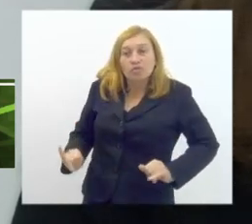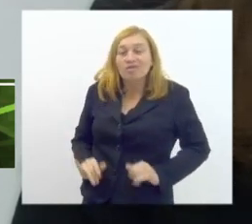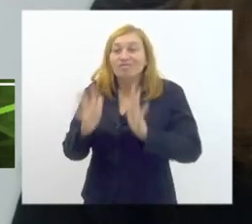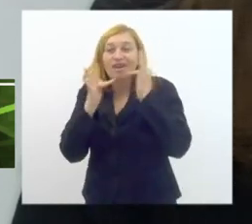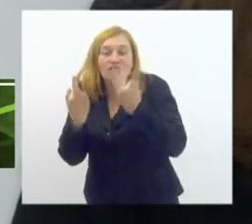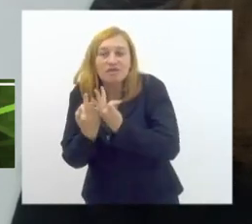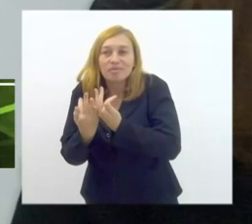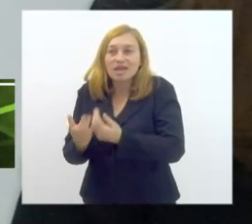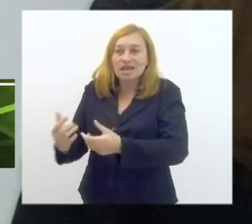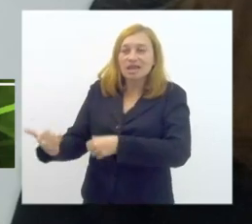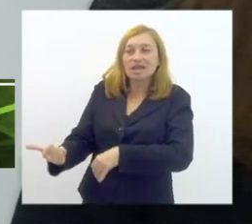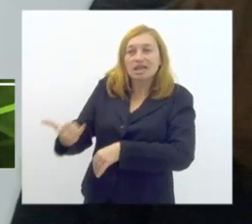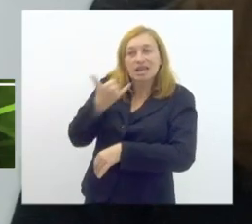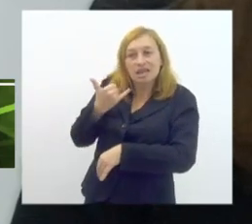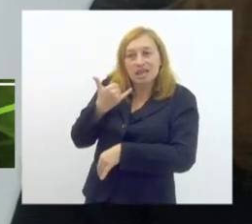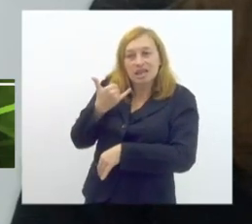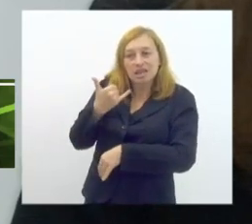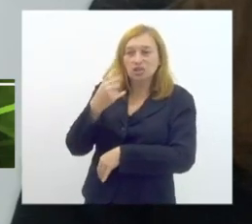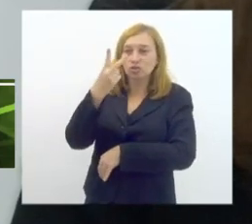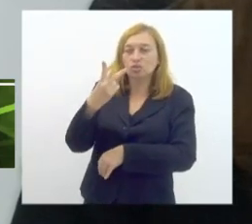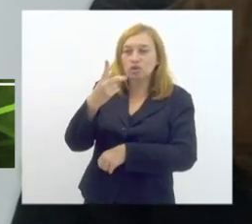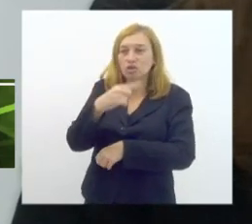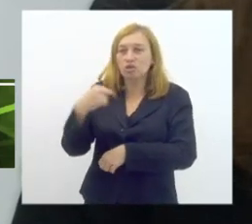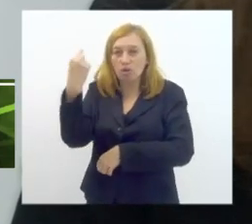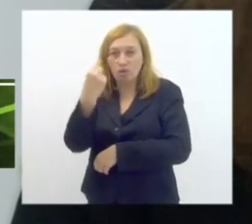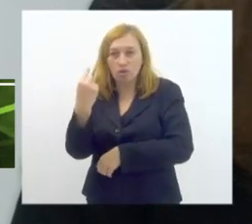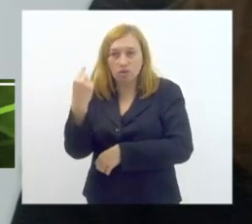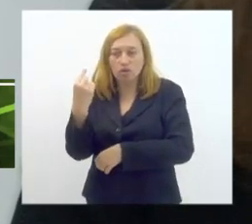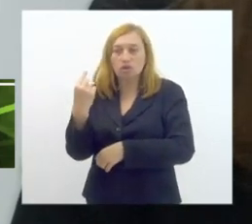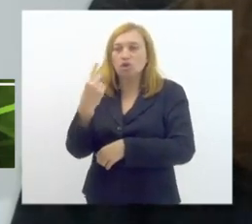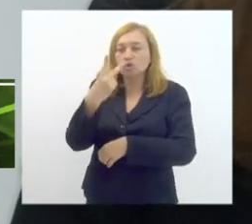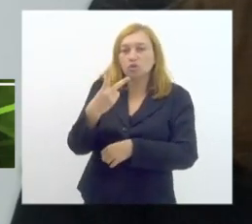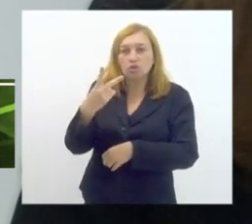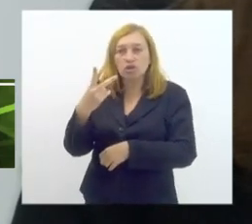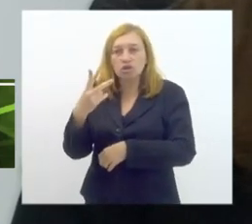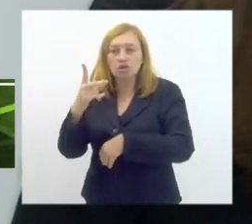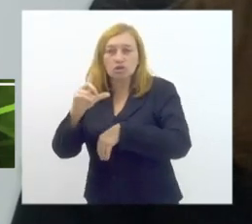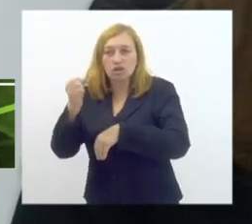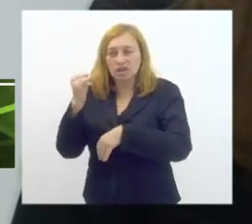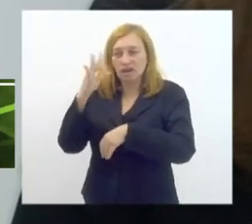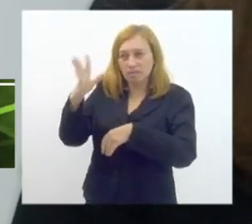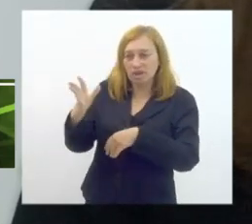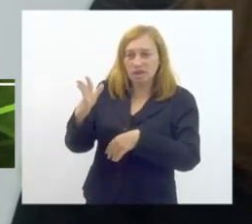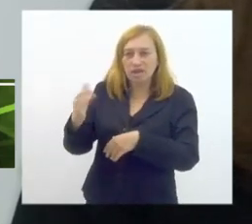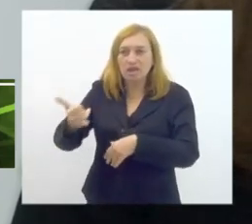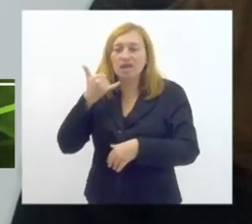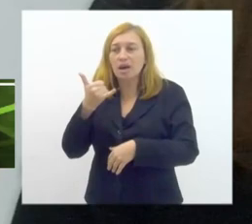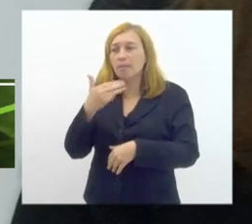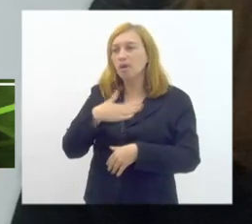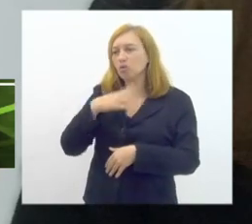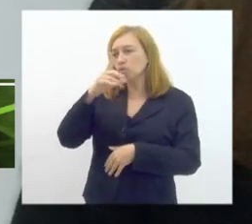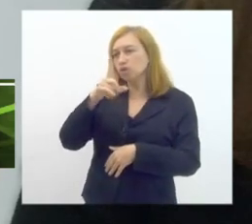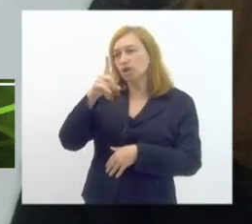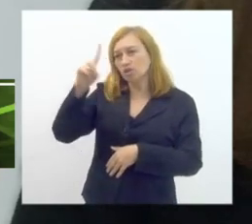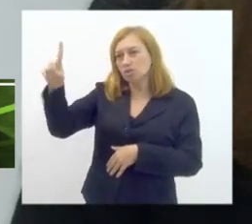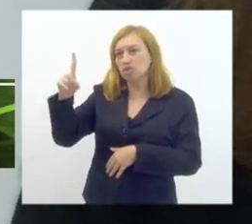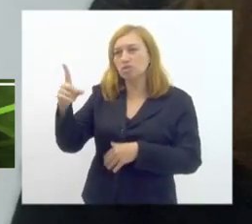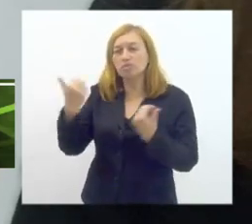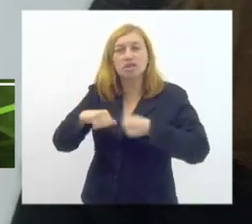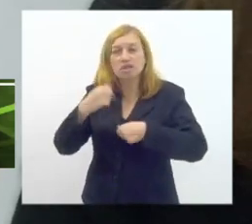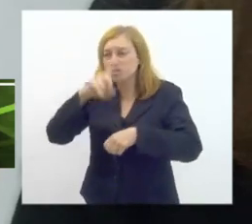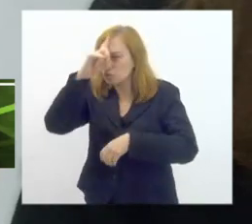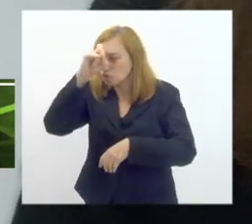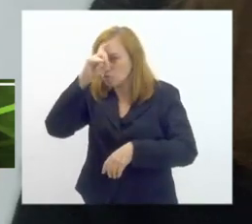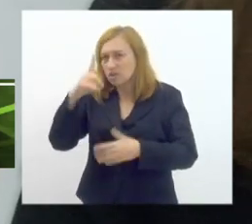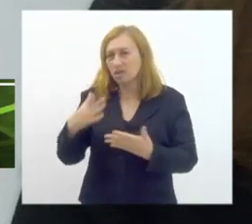liga para o prefeito 2 horas da manhã ou manda um WhatsApp falando, pelo amor de Deus, consegue uma vaga para mim. E agora, doutor Rodrigo,